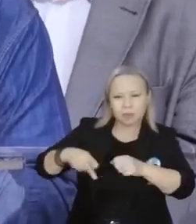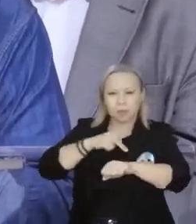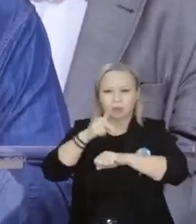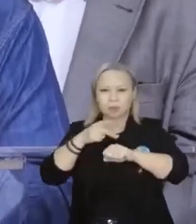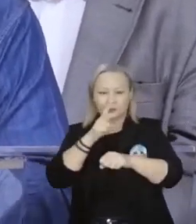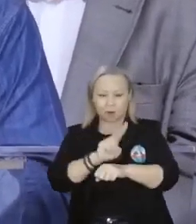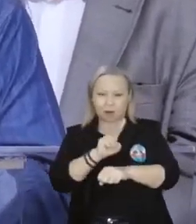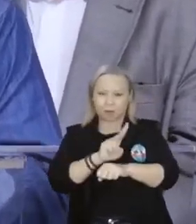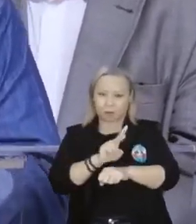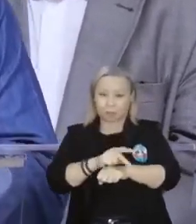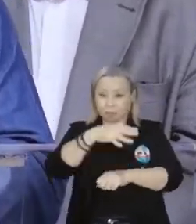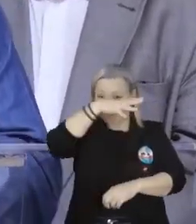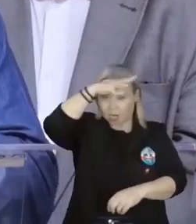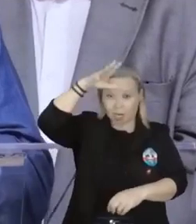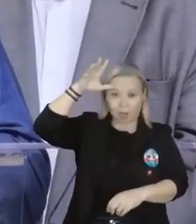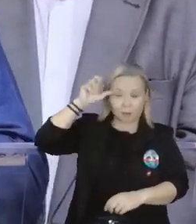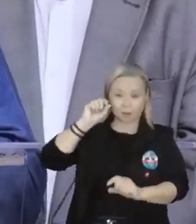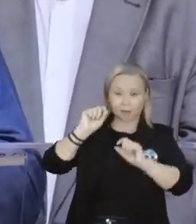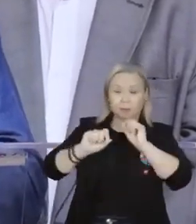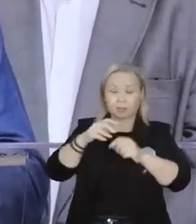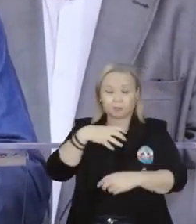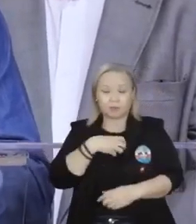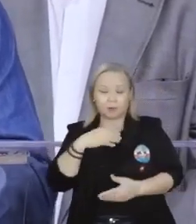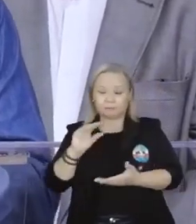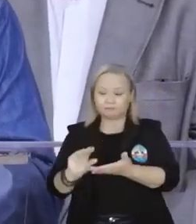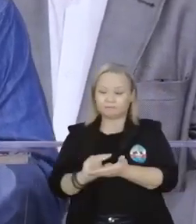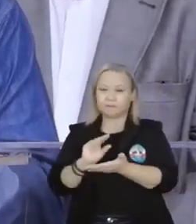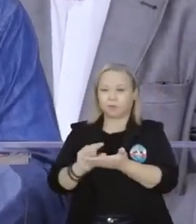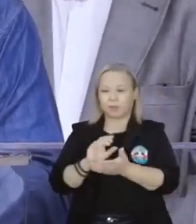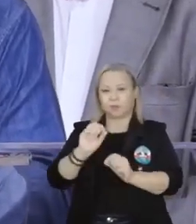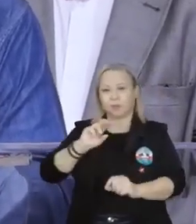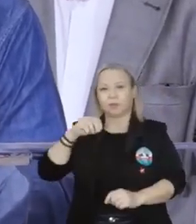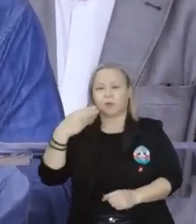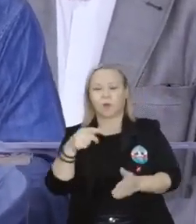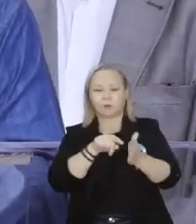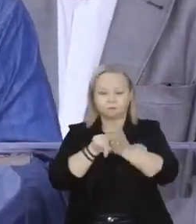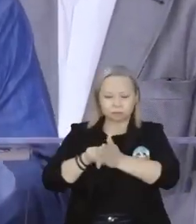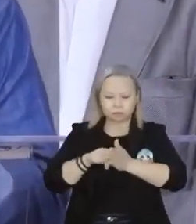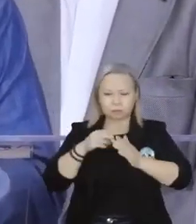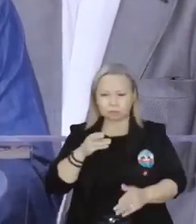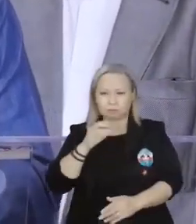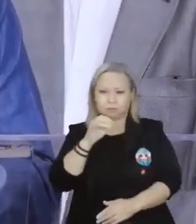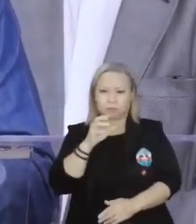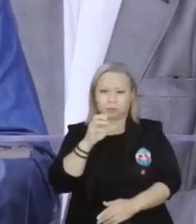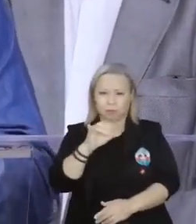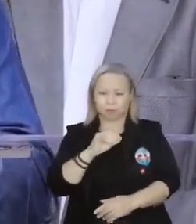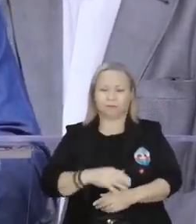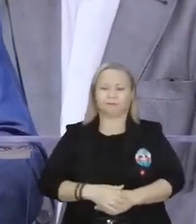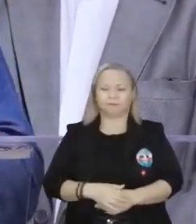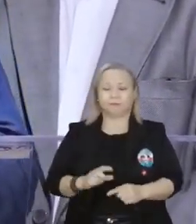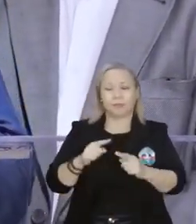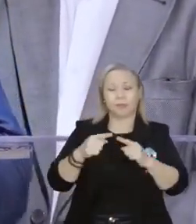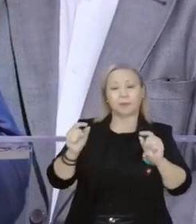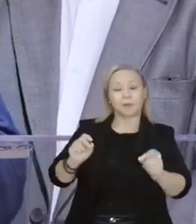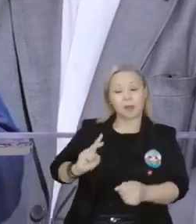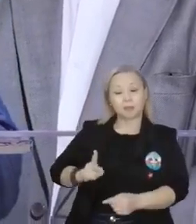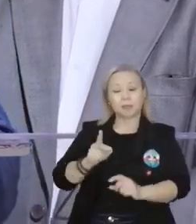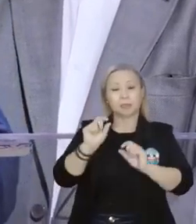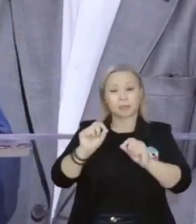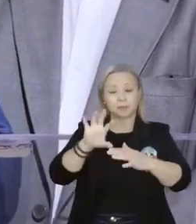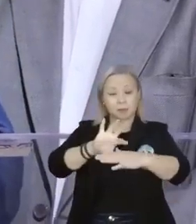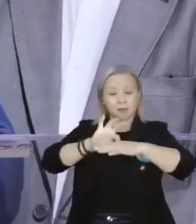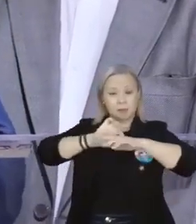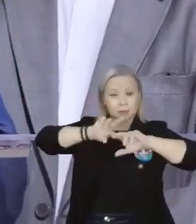seja em forma de investimento ou pesquisa científica, mas sempre sob a liderança do Brasil,